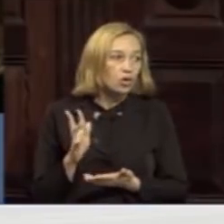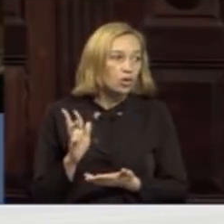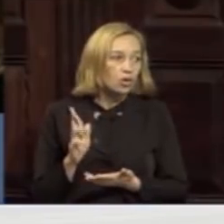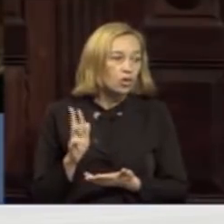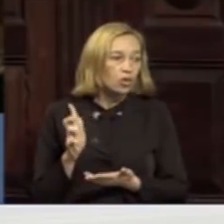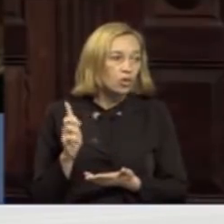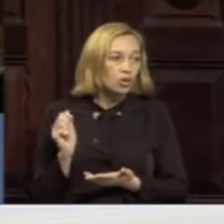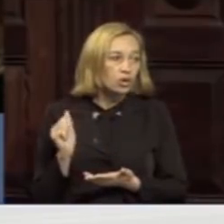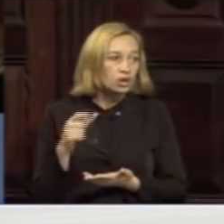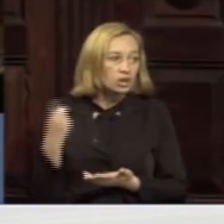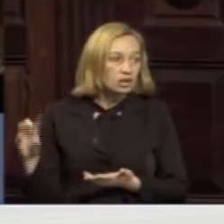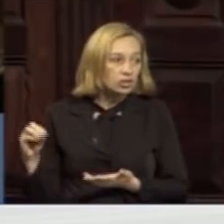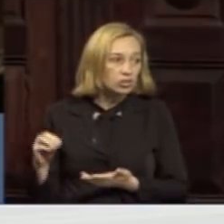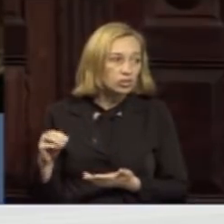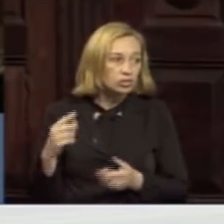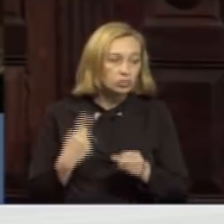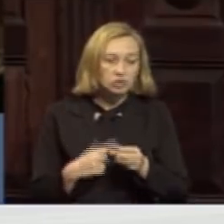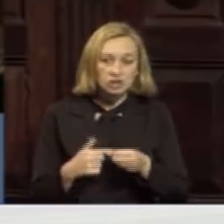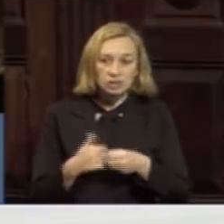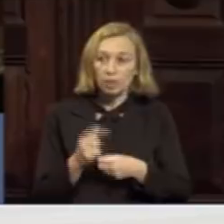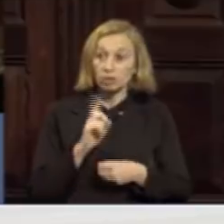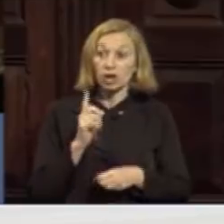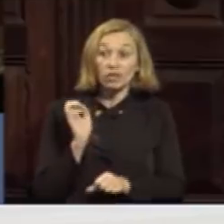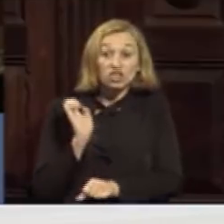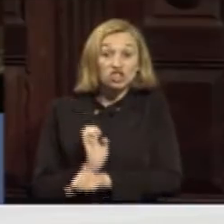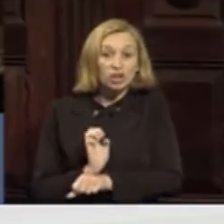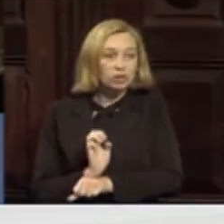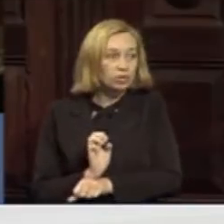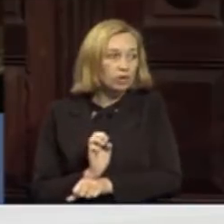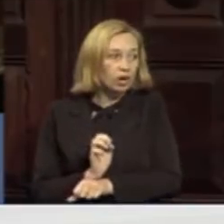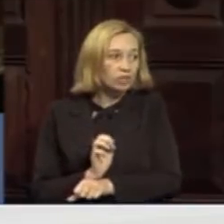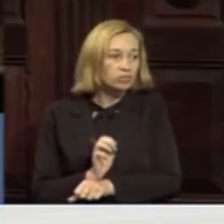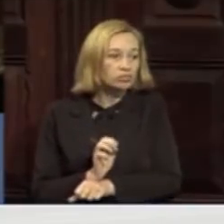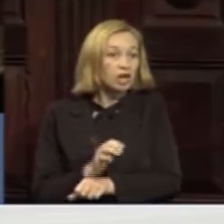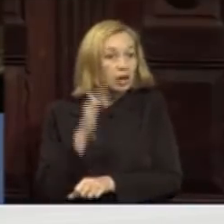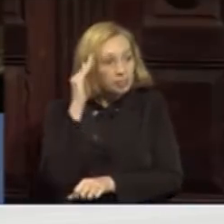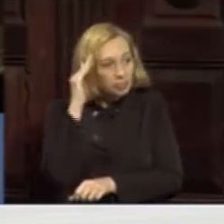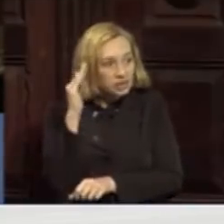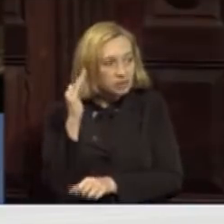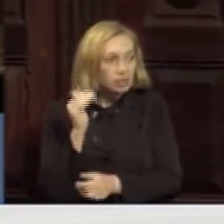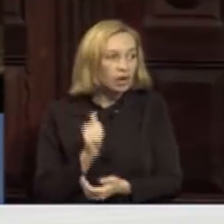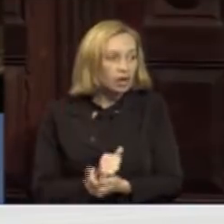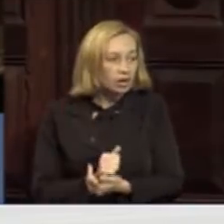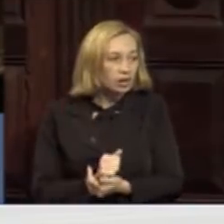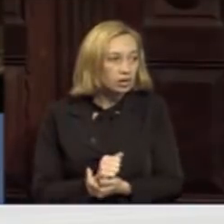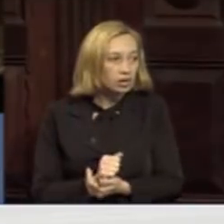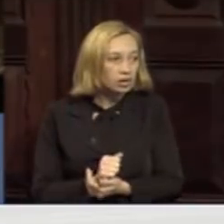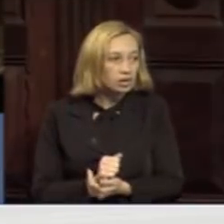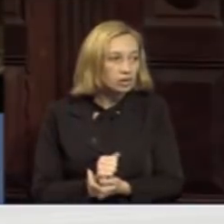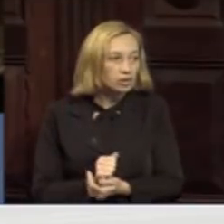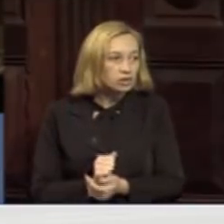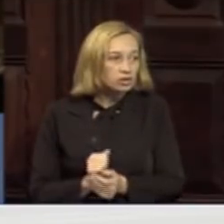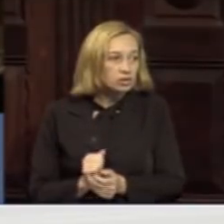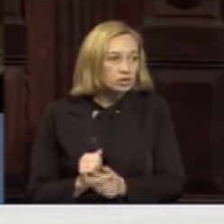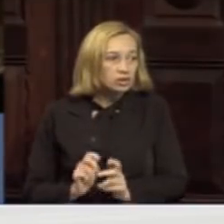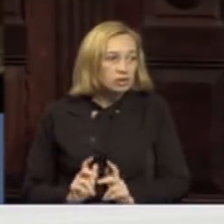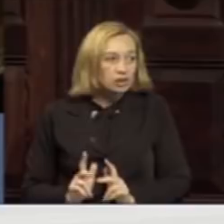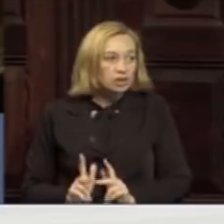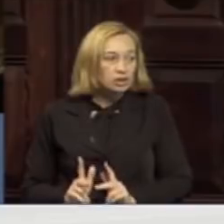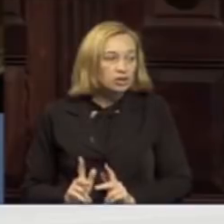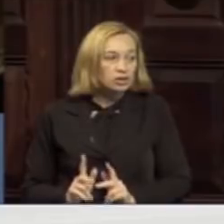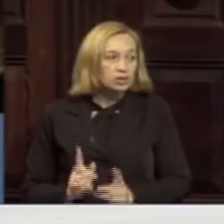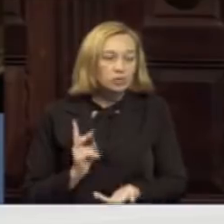órgão estadual e um outro órgão estadual. E mais ainda, é um órgão estadual e outro órgão estadual da mesma secretaria, da mesma